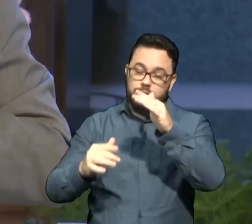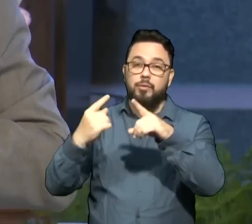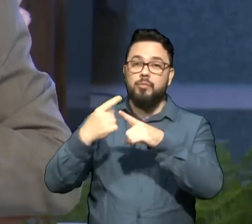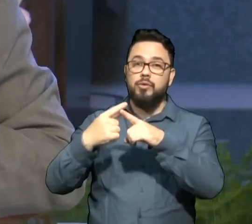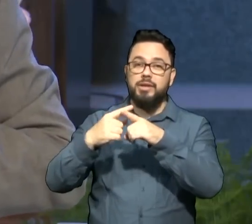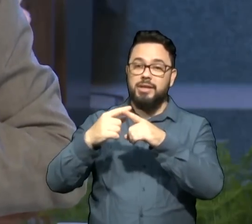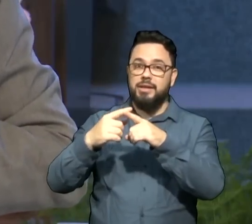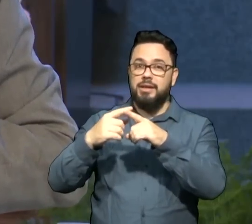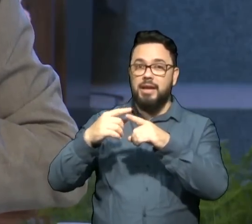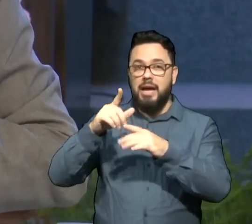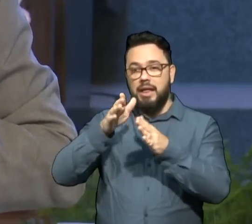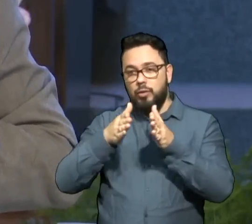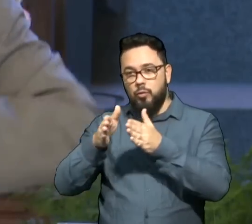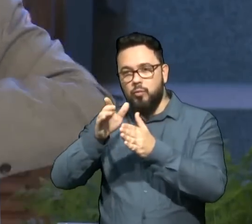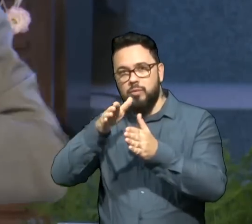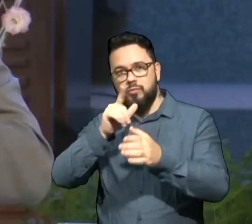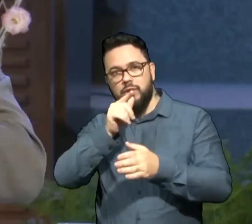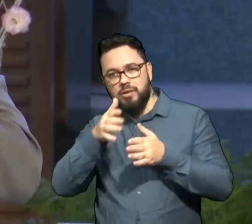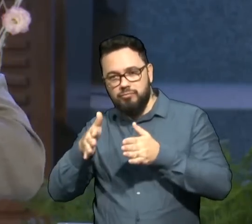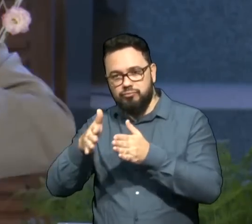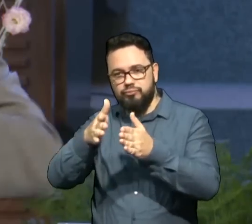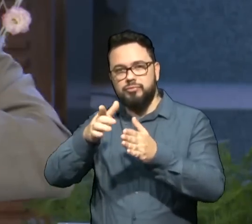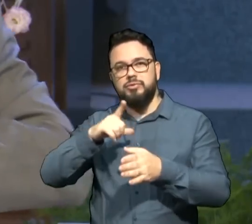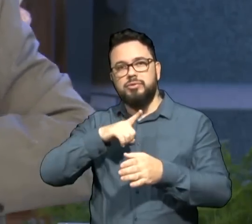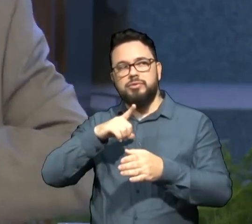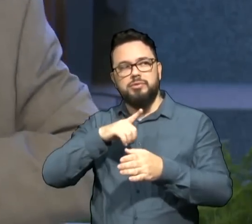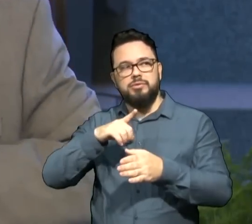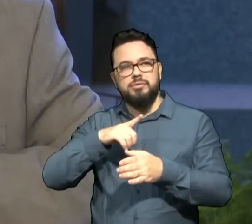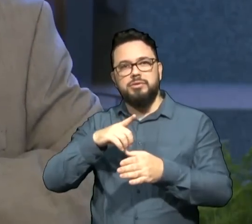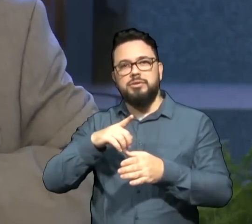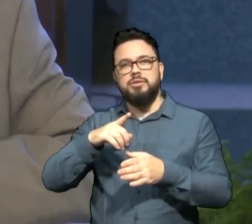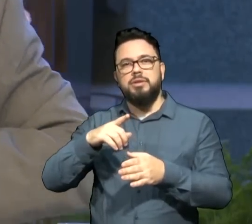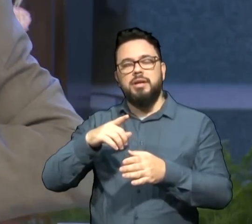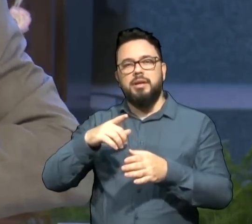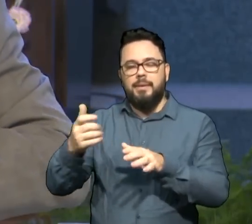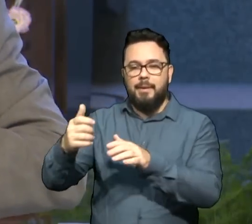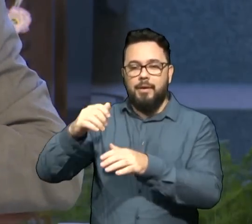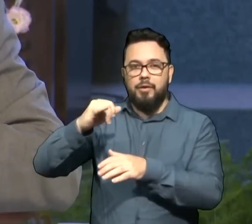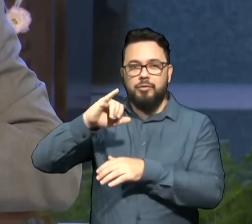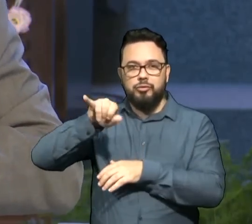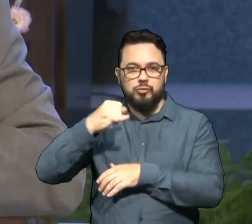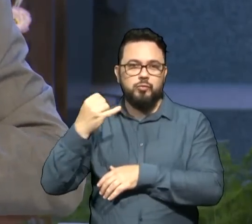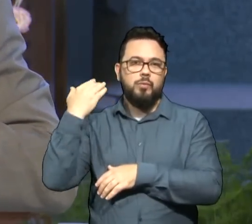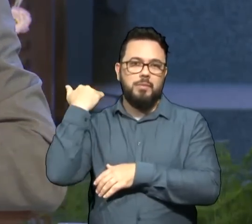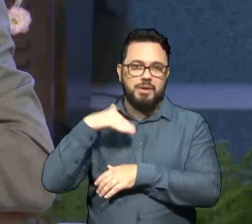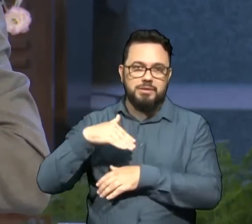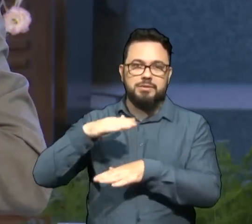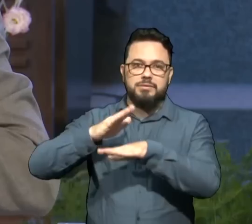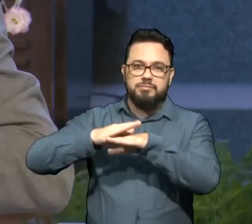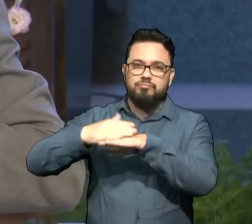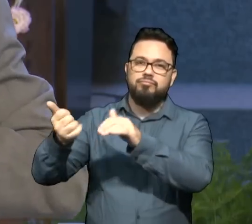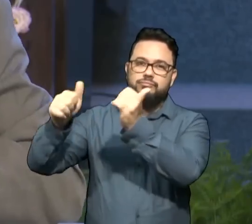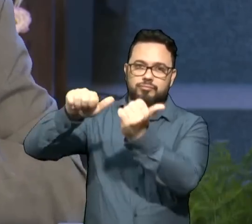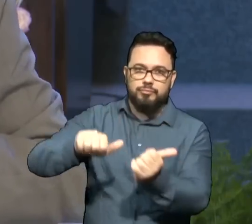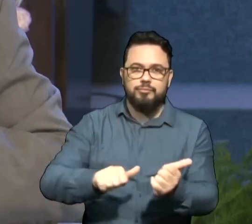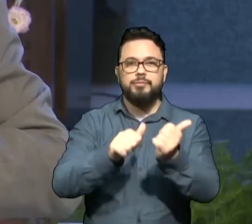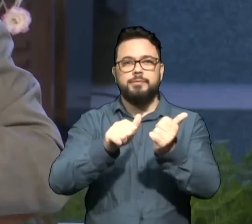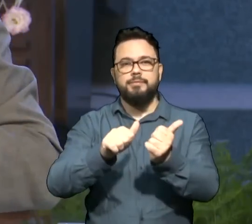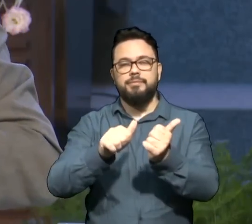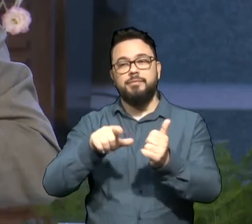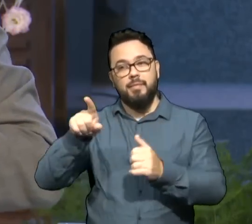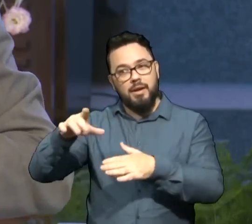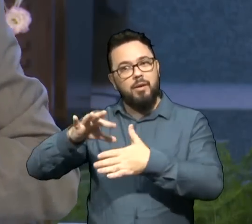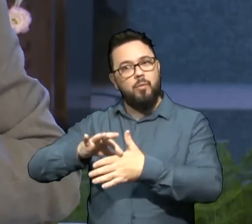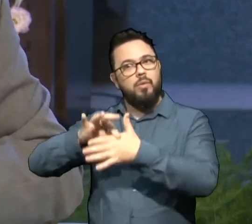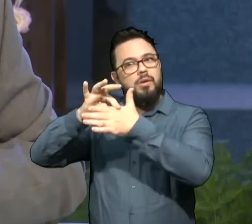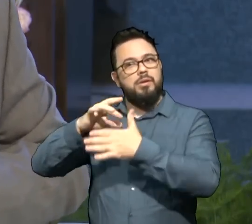João Batista e João Batista tinha a fama de ser profeta e era um profeta que era ao mesmo tempo um Rabi e